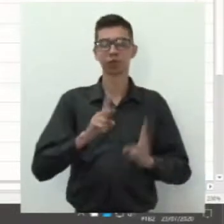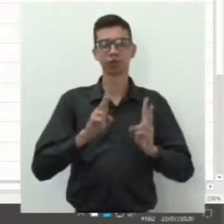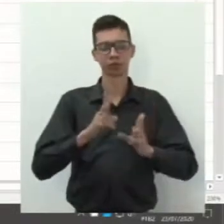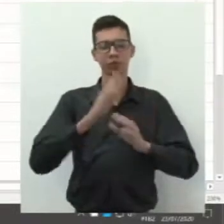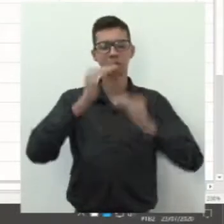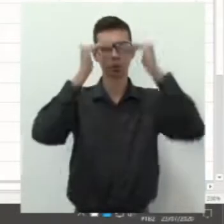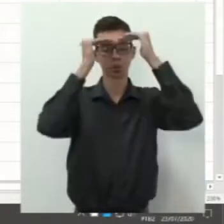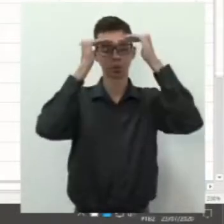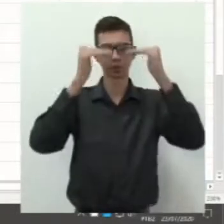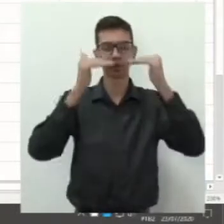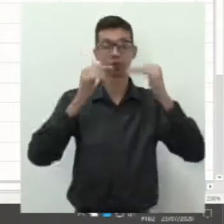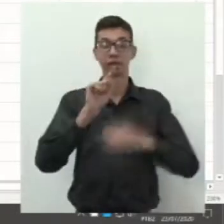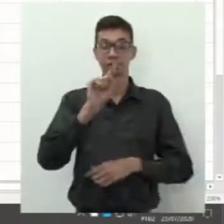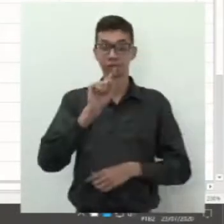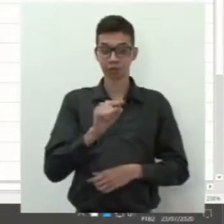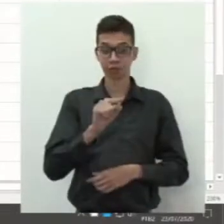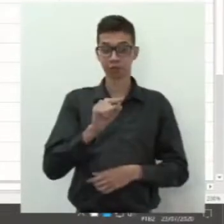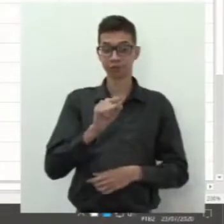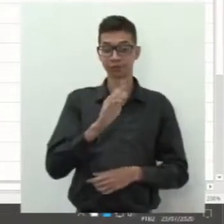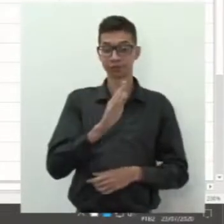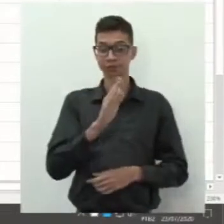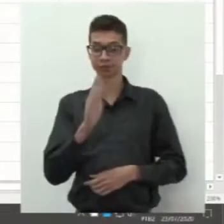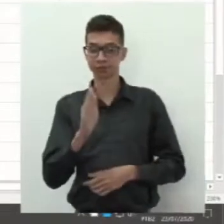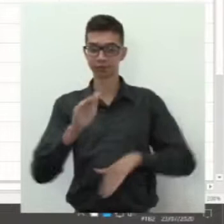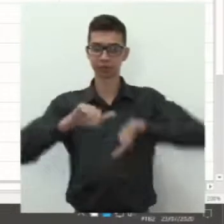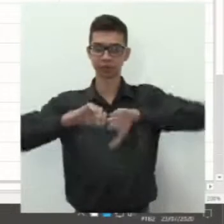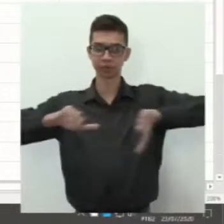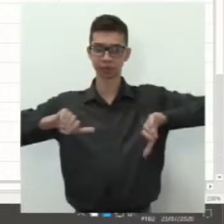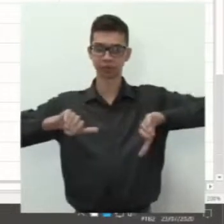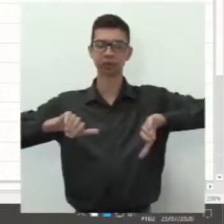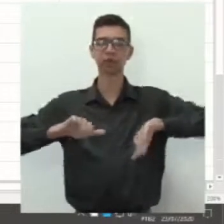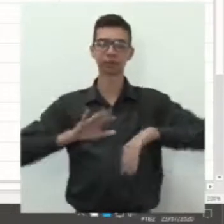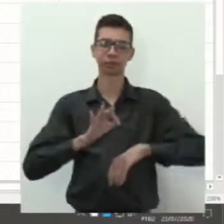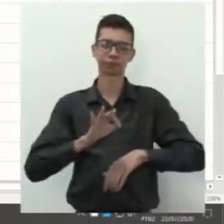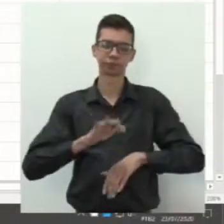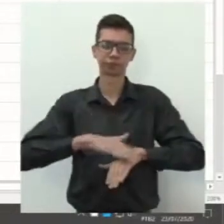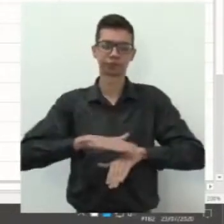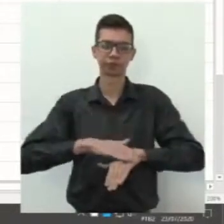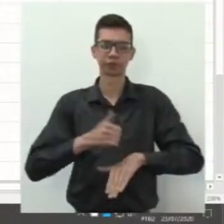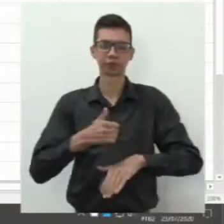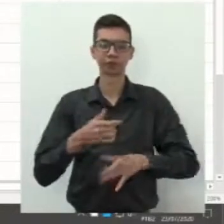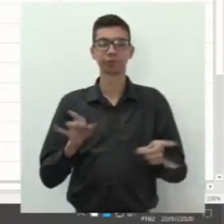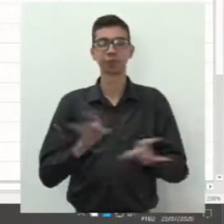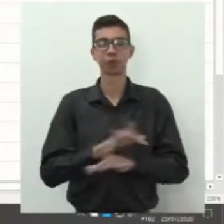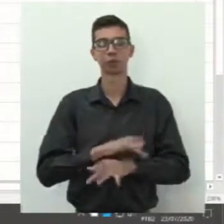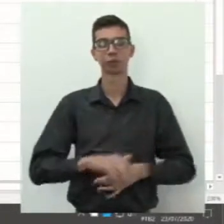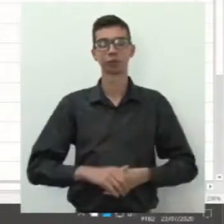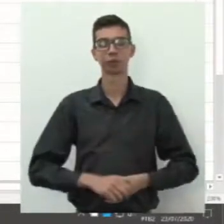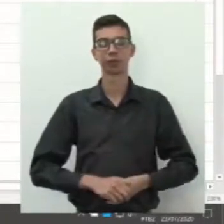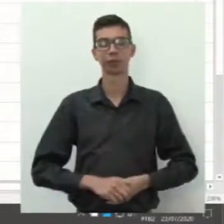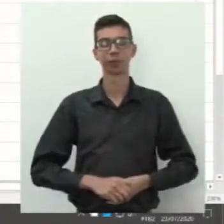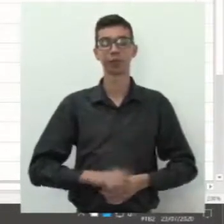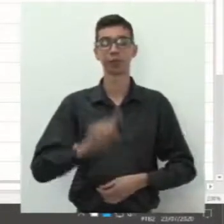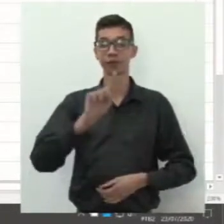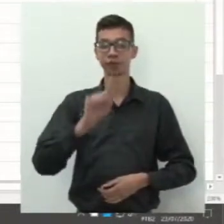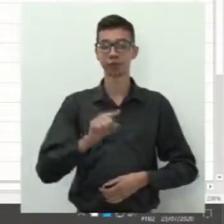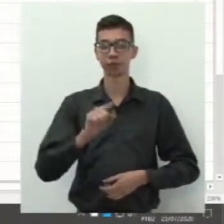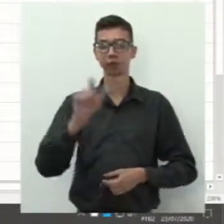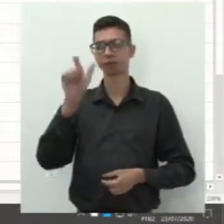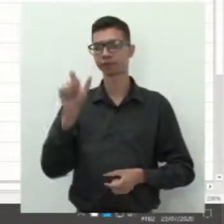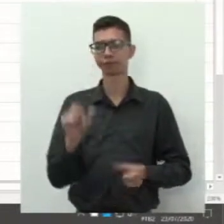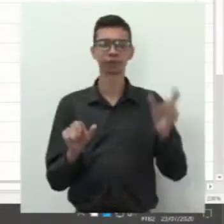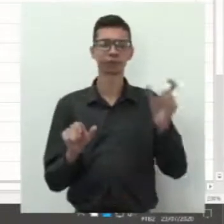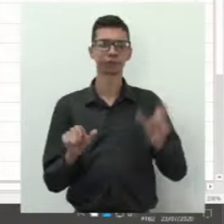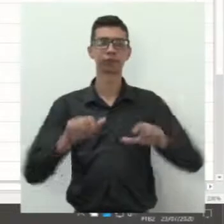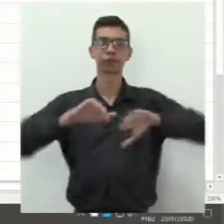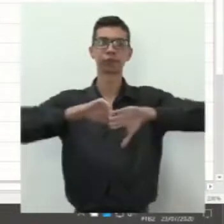da vírgula ele tinha que separar. E foi o que ele fez. Ele separou depois da vírgula em células